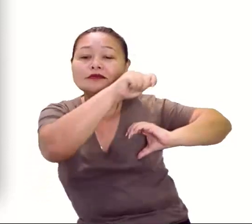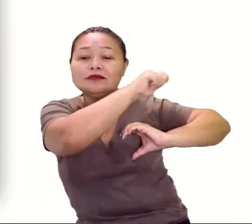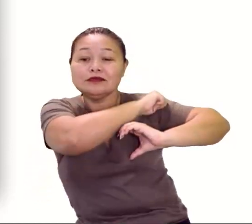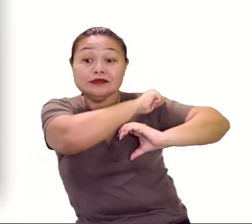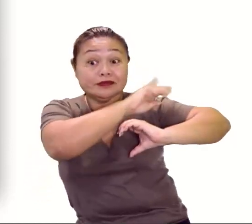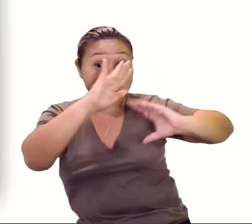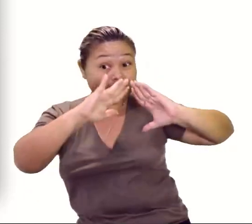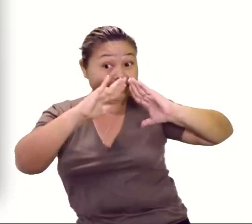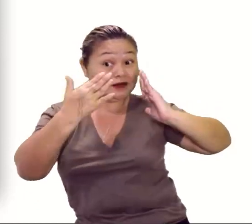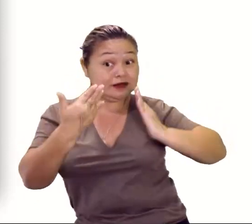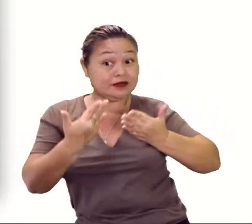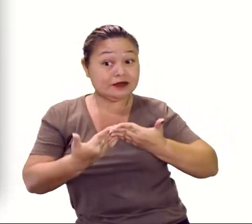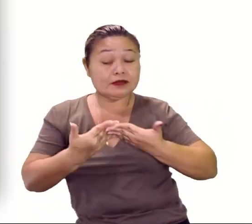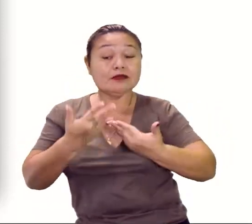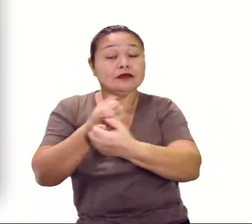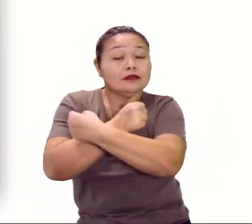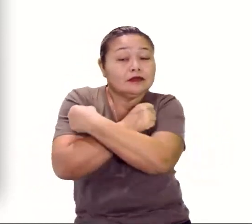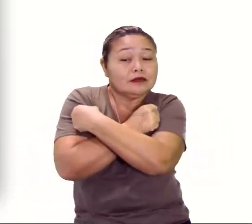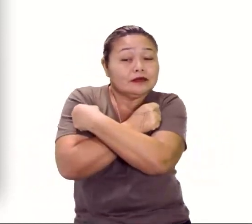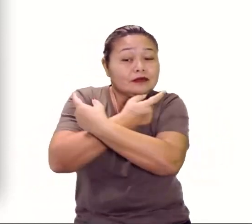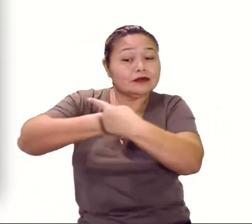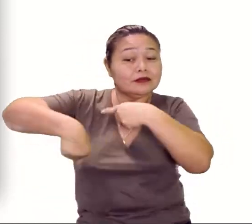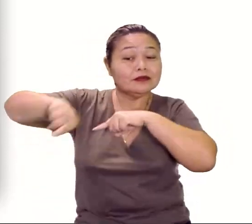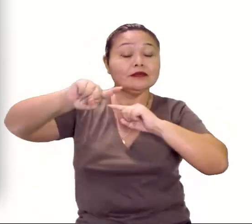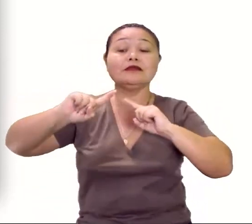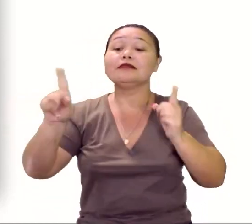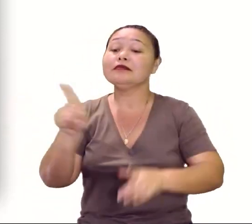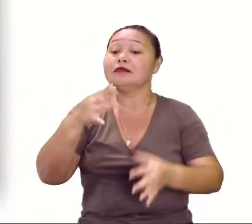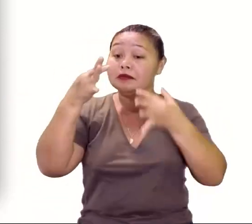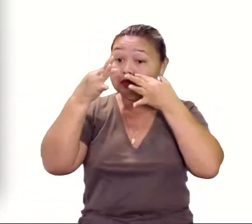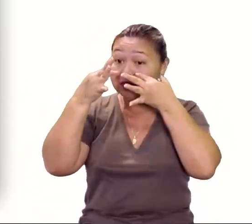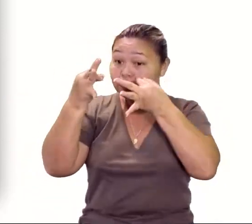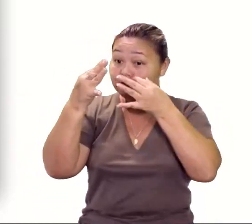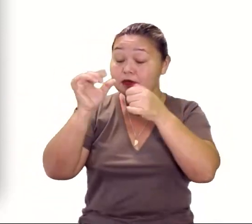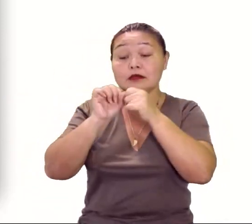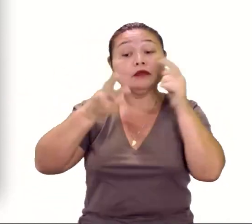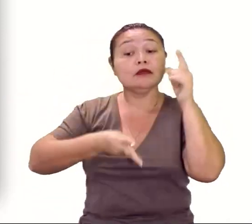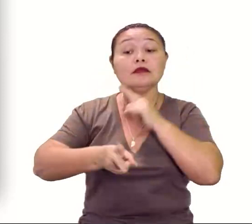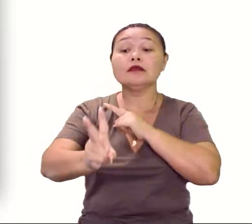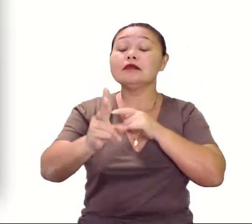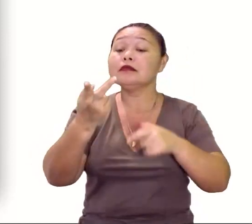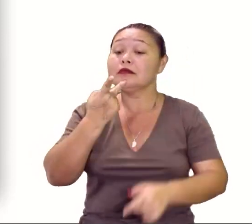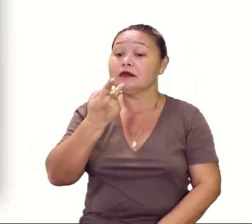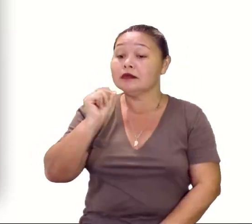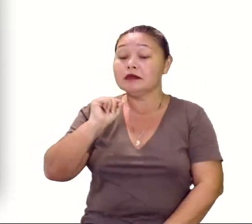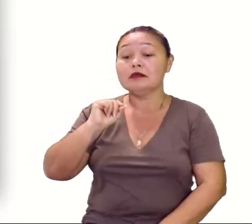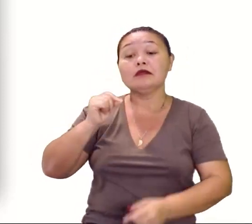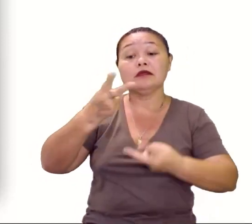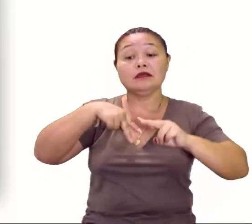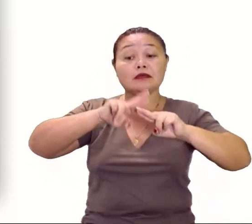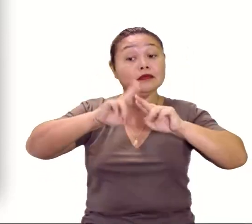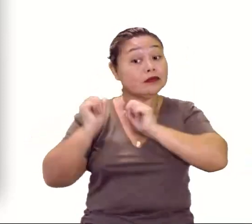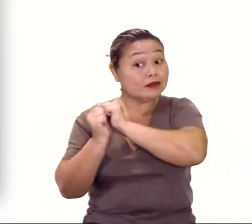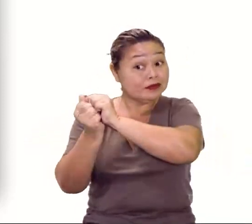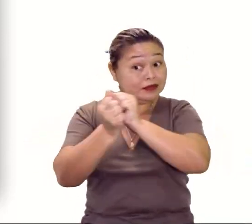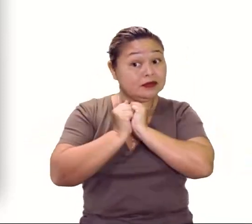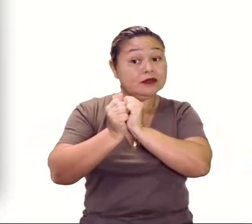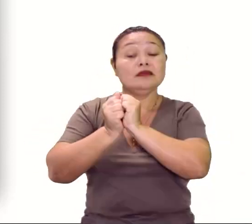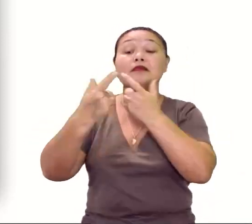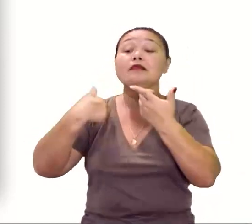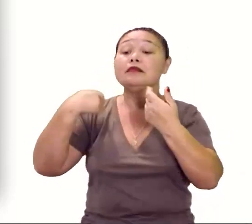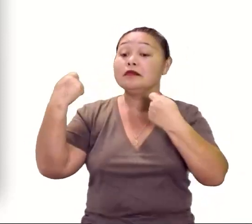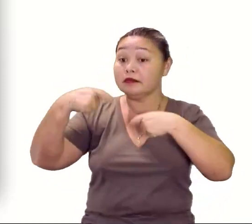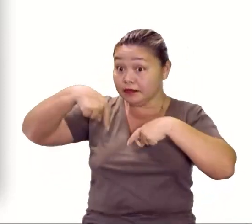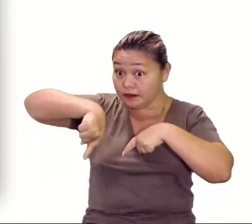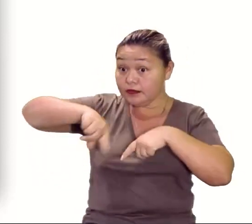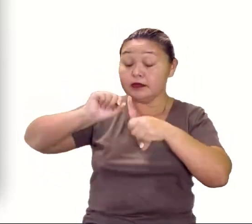da escola e um abraço aos professores presenciais. E sempre a gente fala, né? Hashtag tamo junto, porque a gente tá